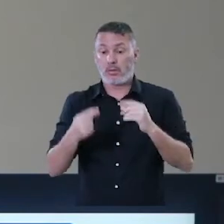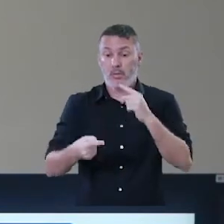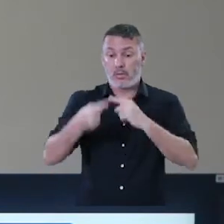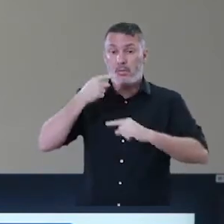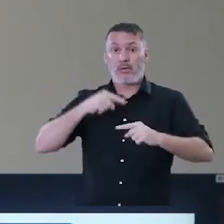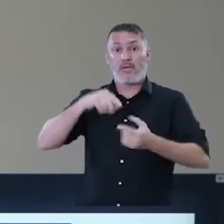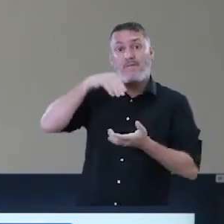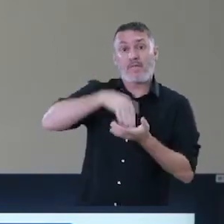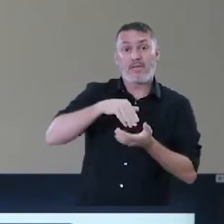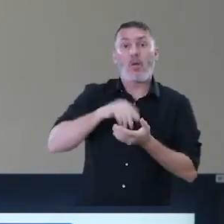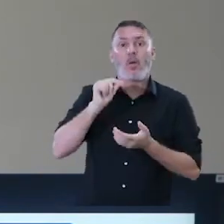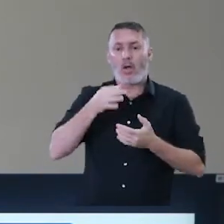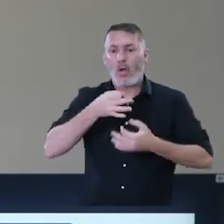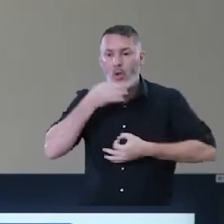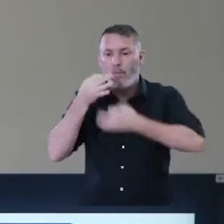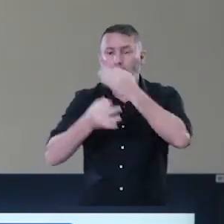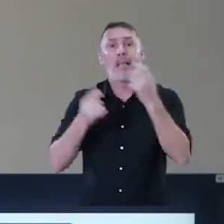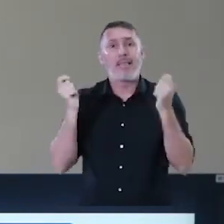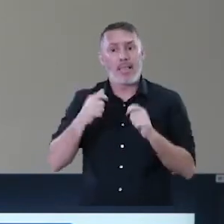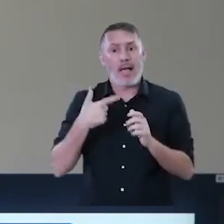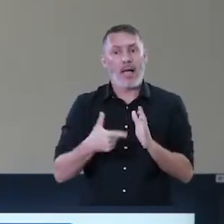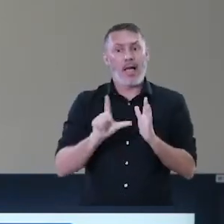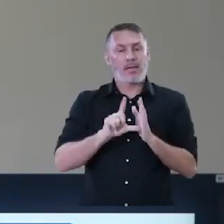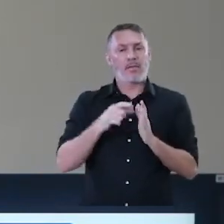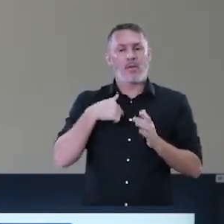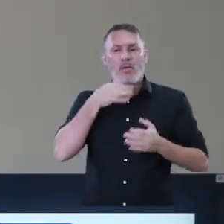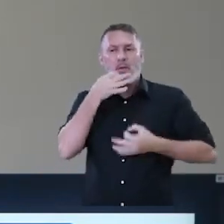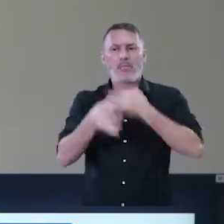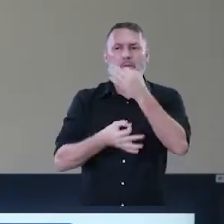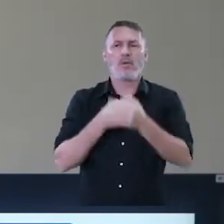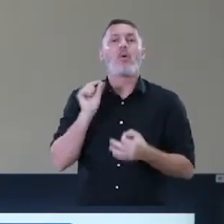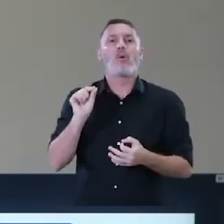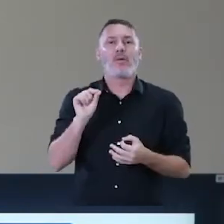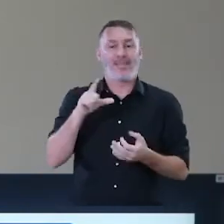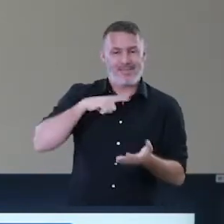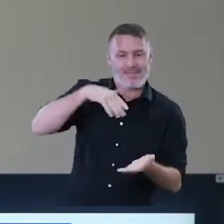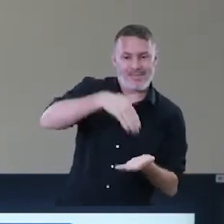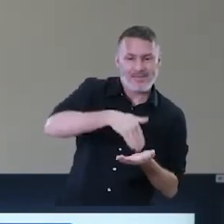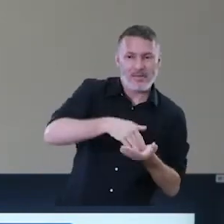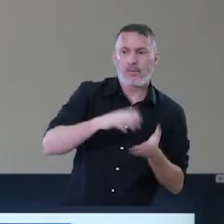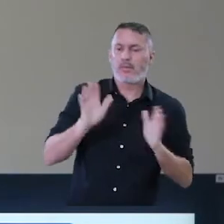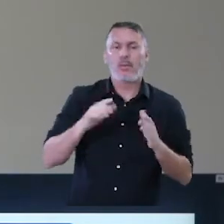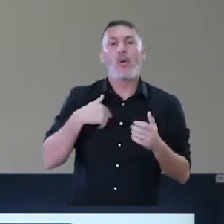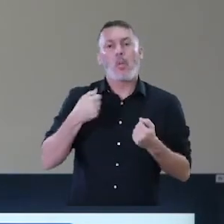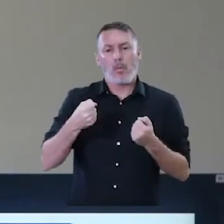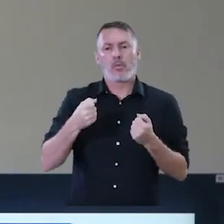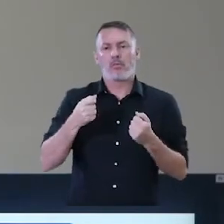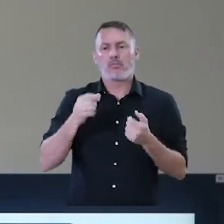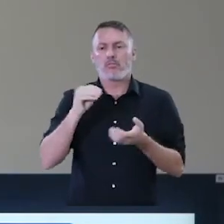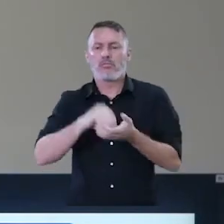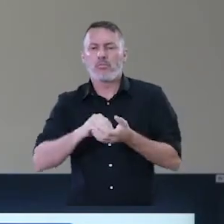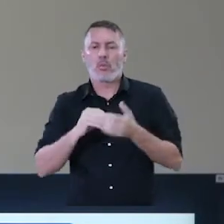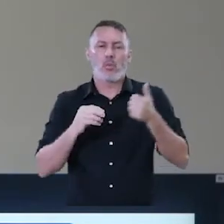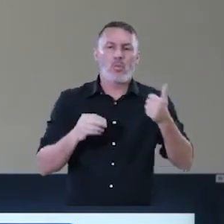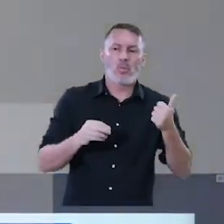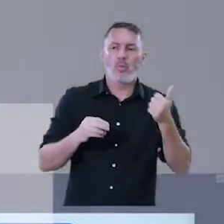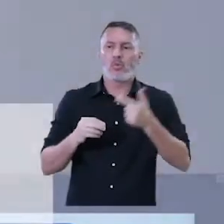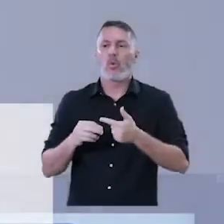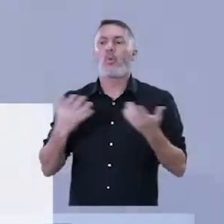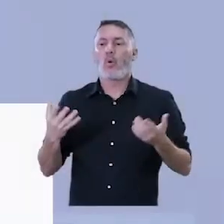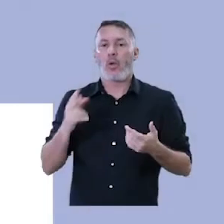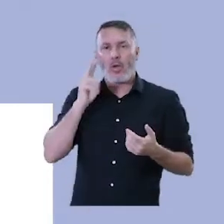eu vou apresentar a minha antecipação argumentativa. Eu já vou mostrar para o meu corretor o que eu vou falar no argumento 1 e o que eu vou falar no